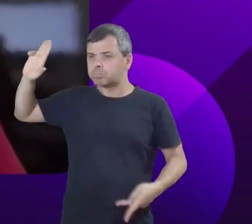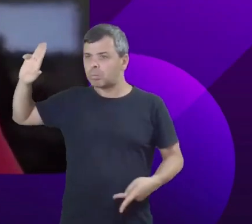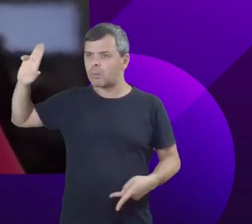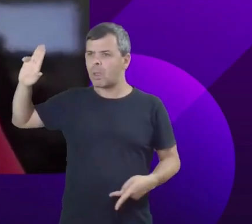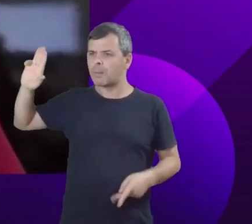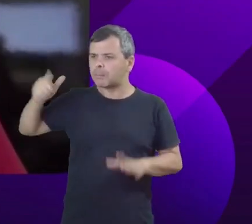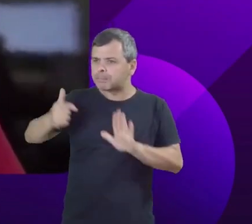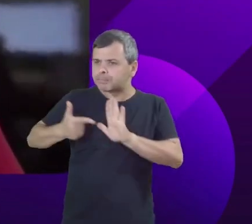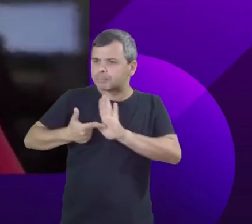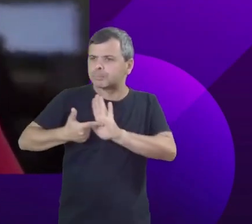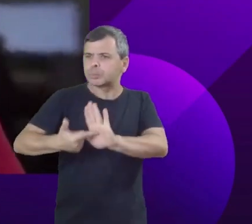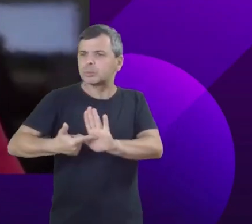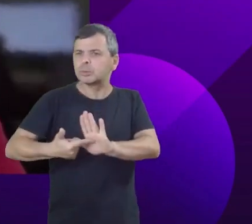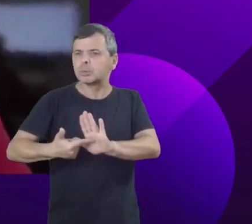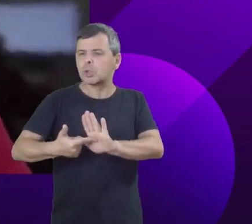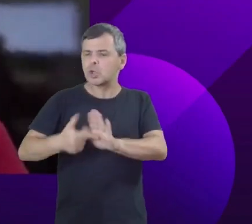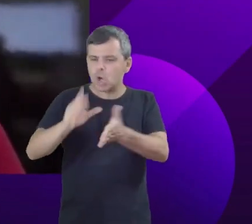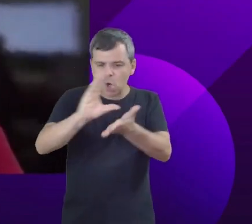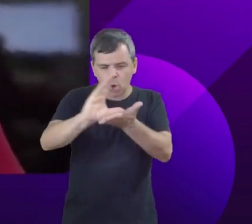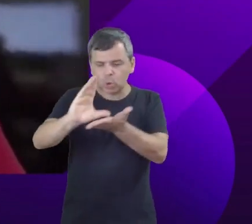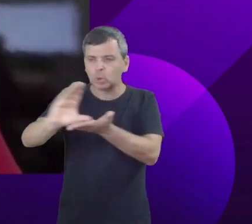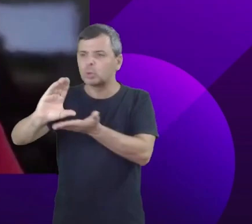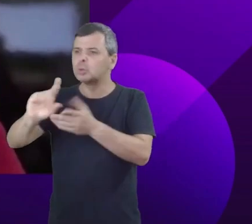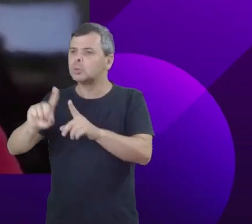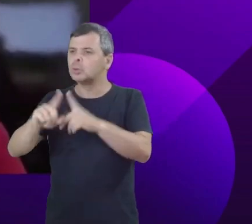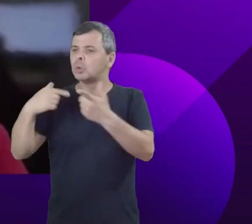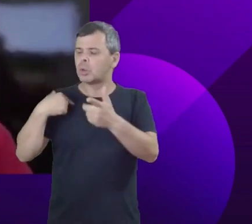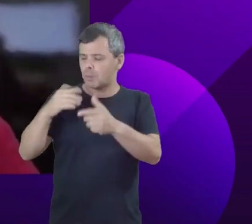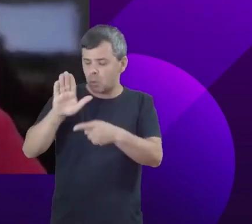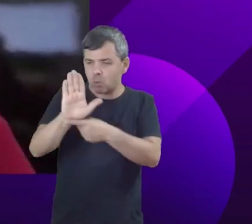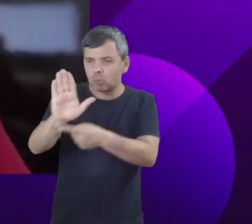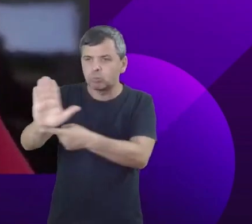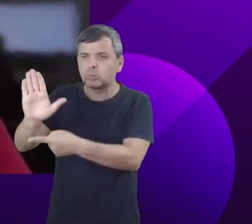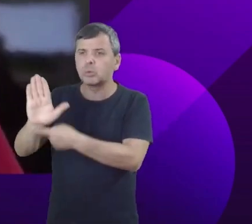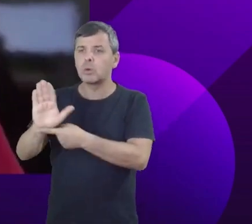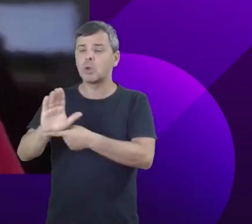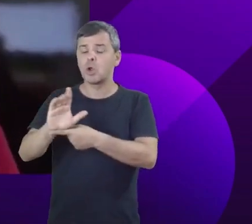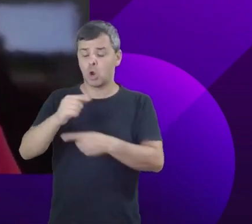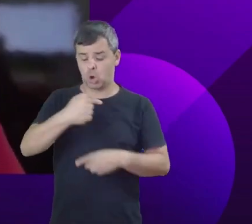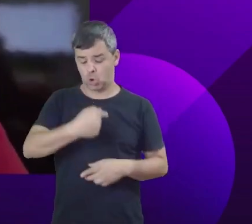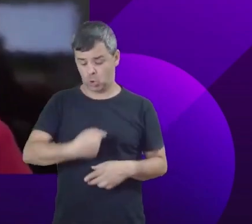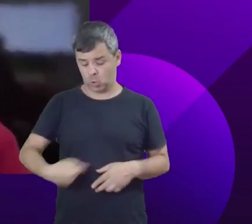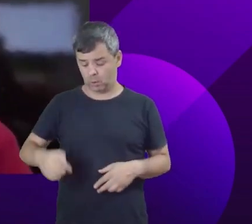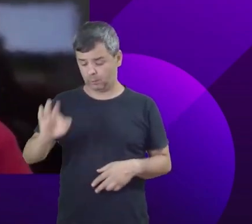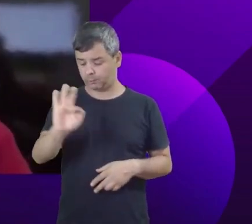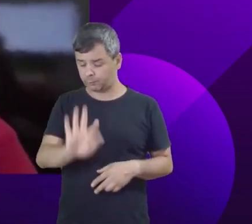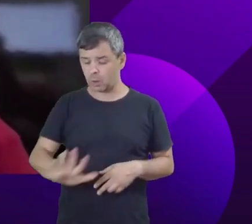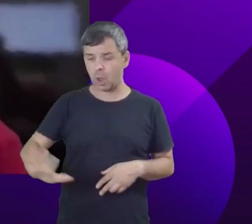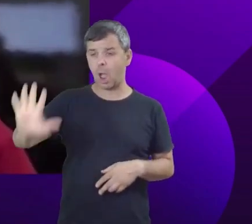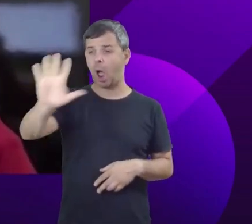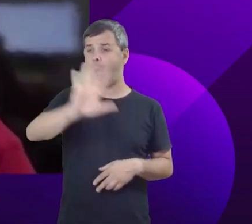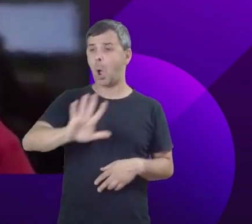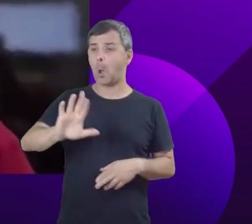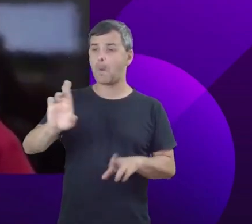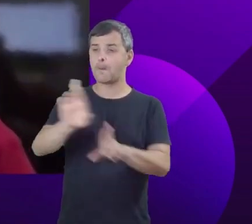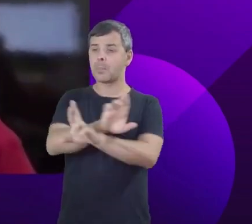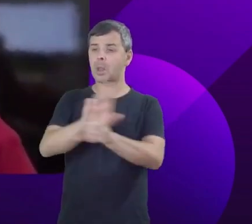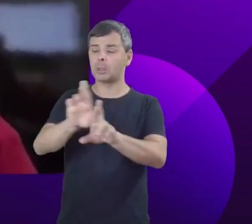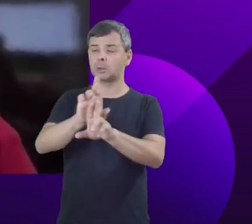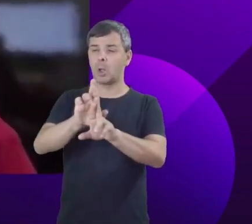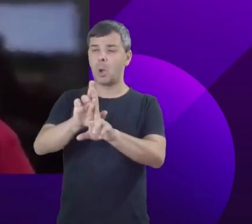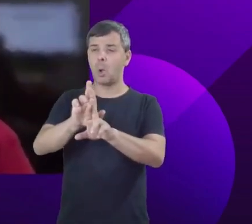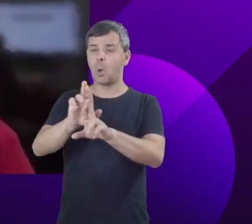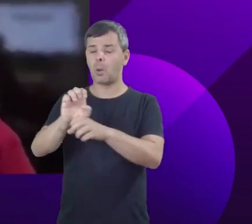para trazer, né, investimentos e também uma ajuda, né, do governo federal em relação ao Rio Grande do